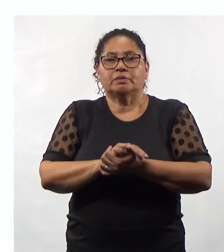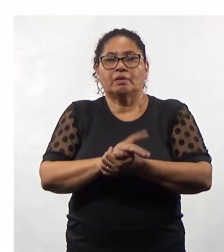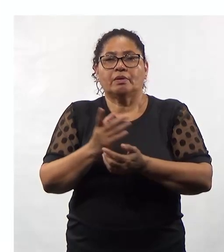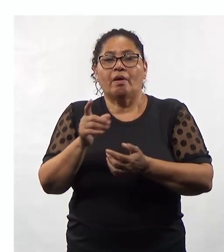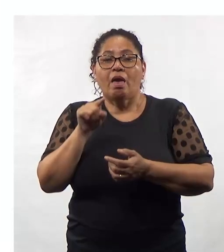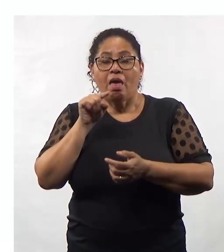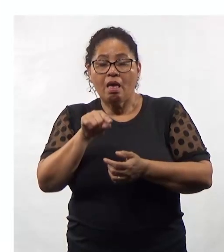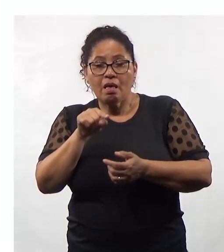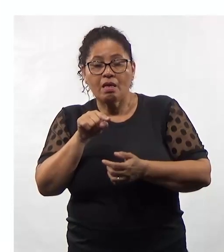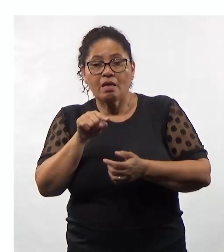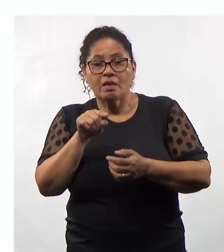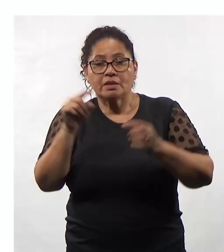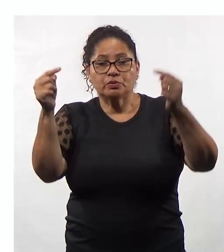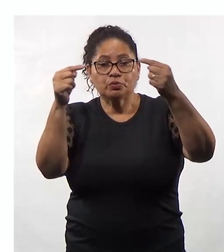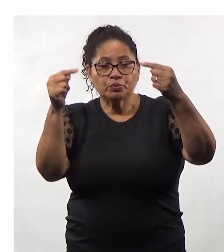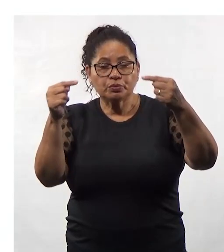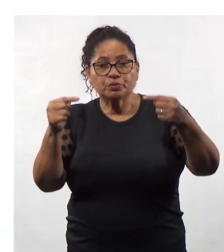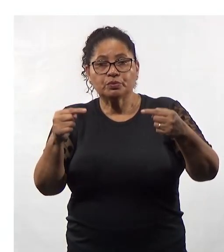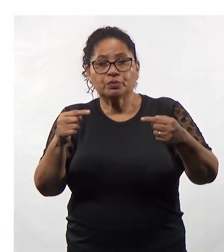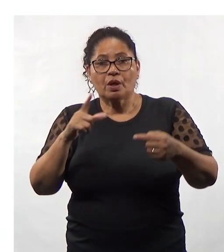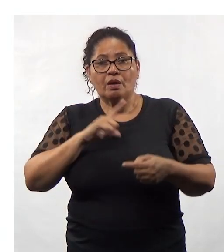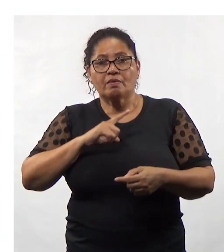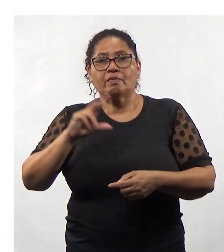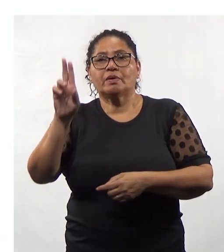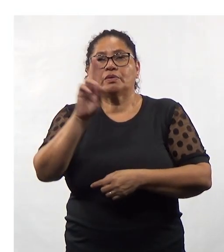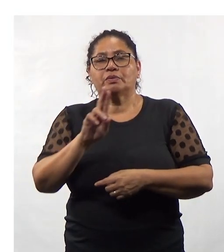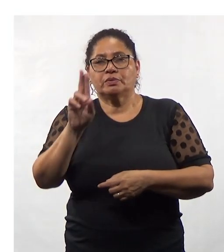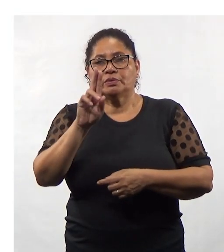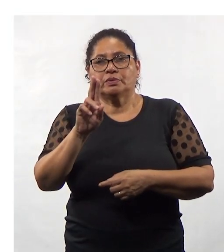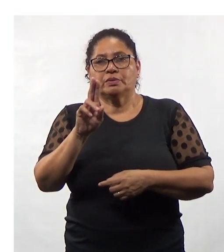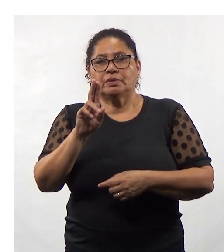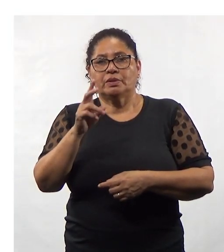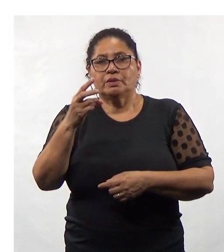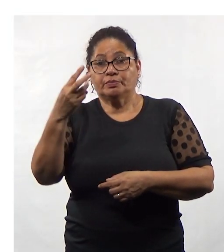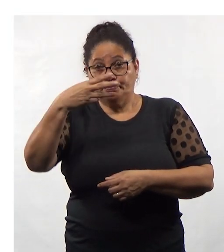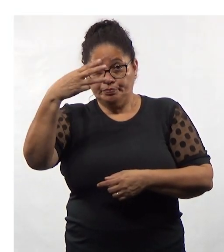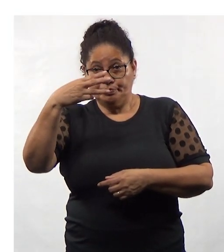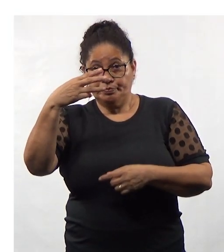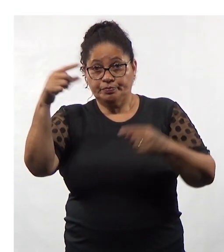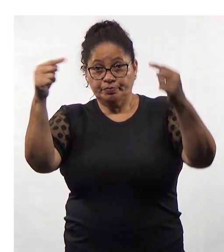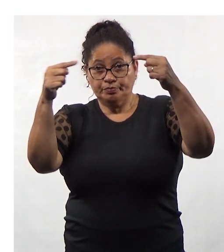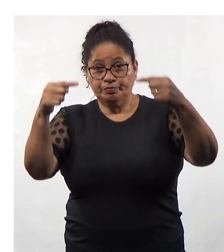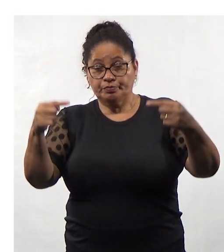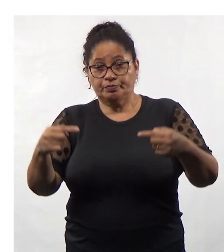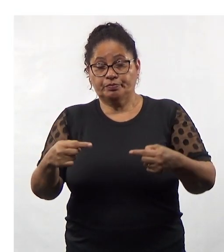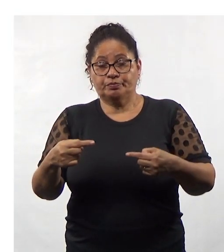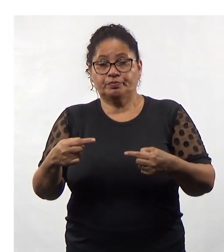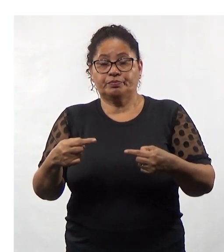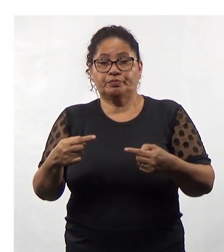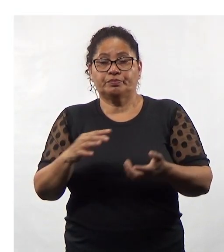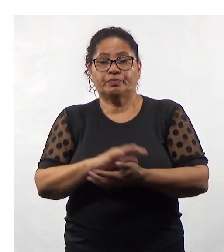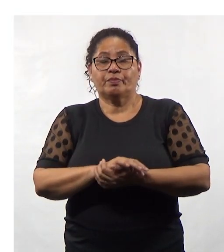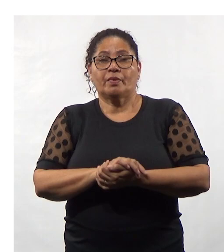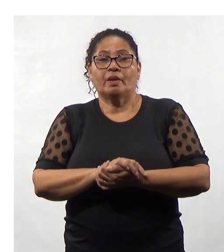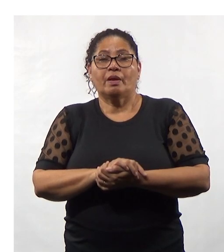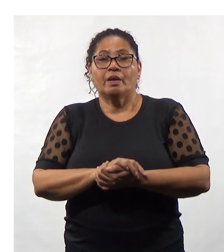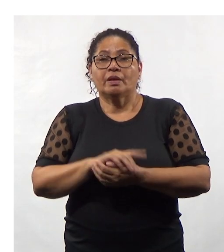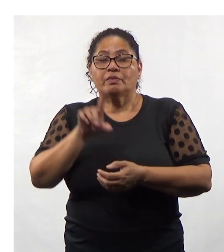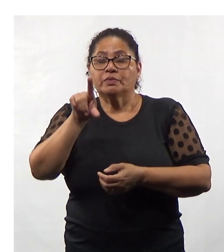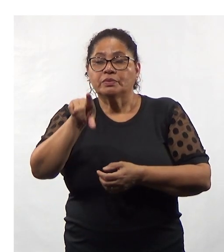risco. Então, esses serão os critérios que a gente vai utilizar. Então, nós temos 3 critérios, 1, 2, 3, que